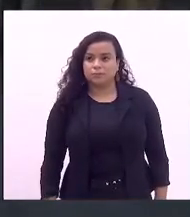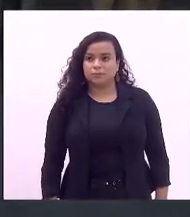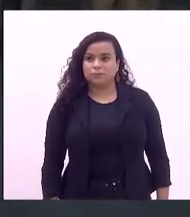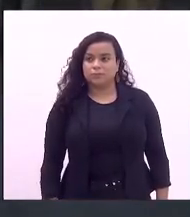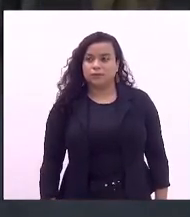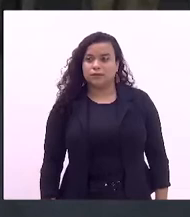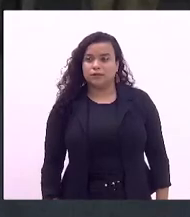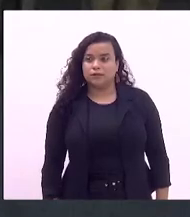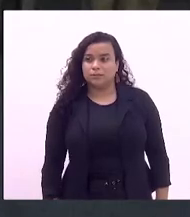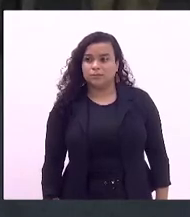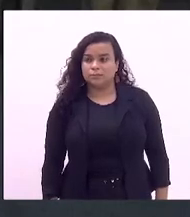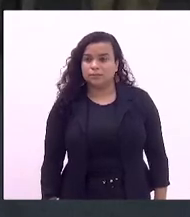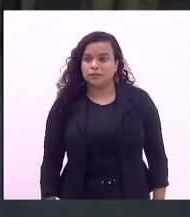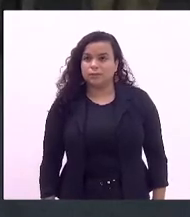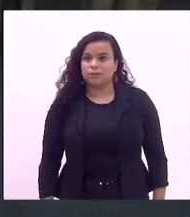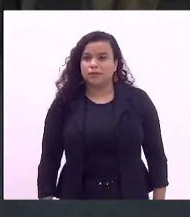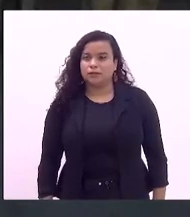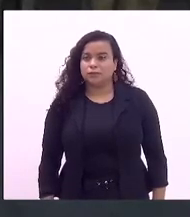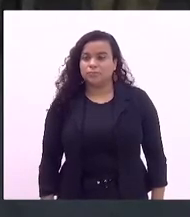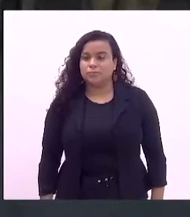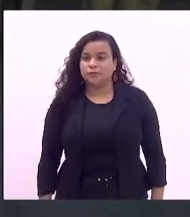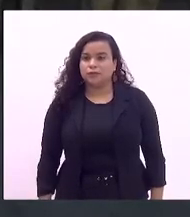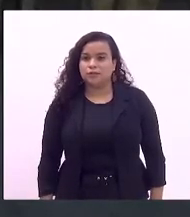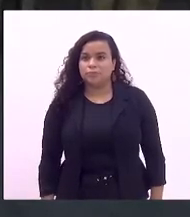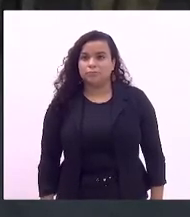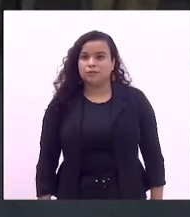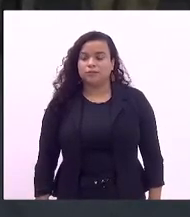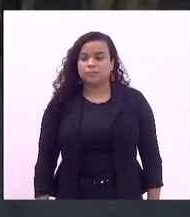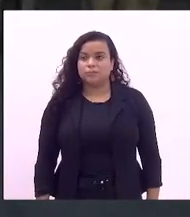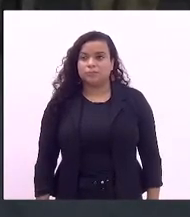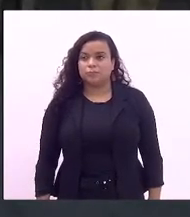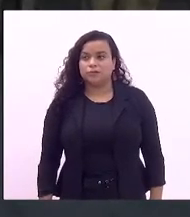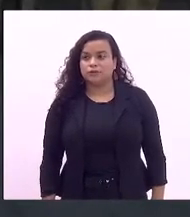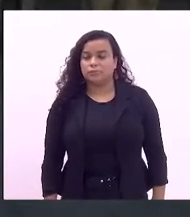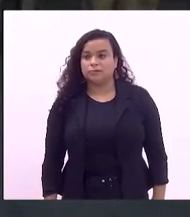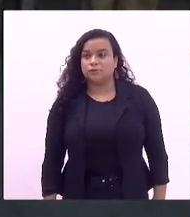E aí E aí